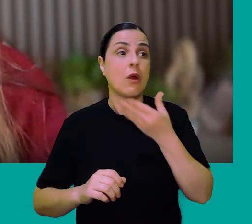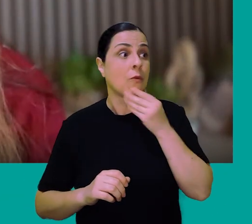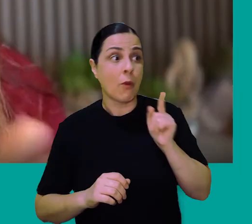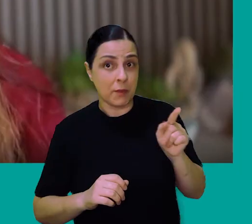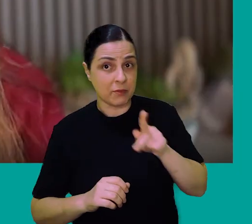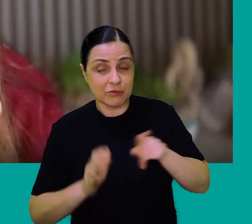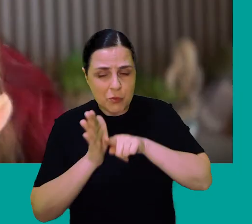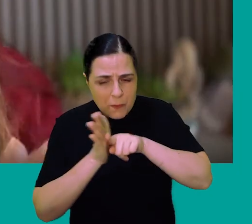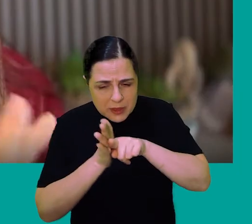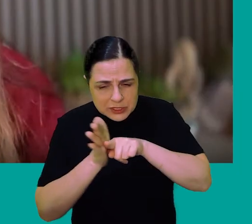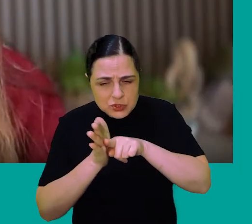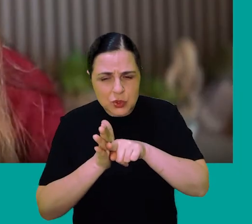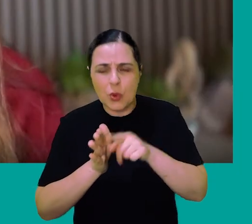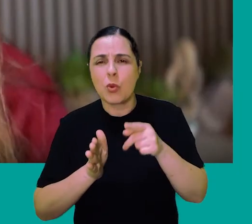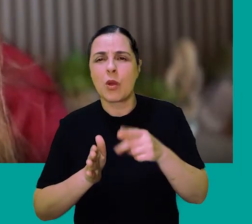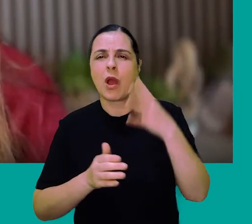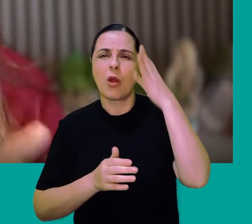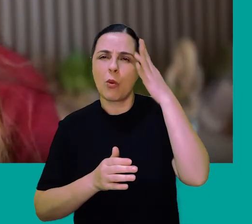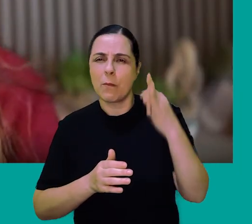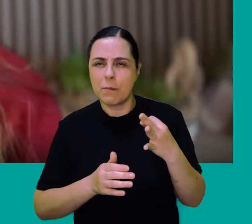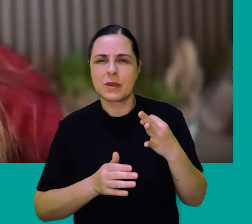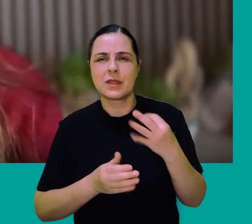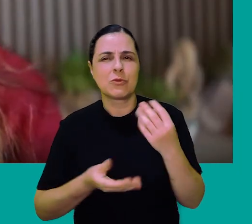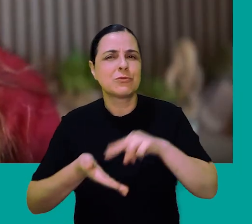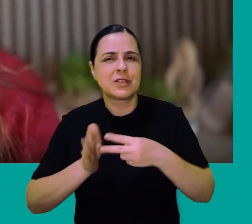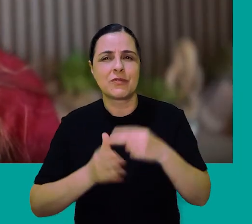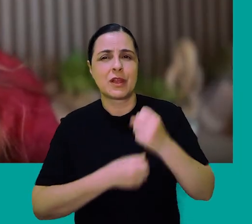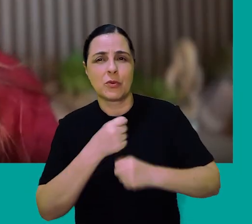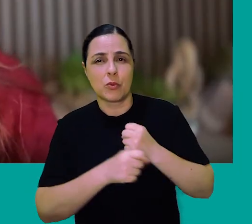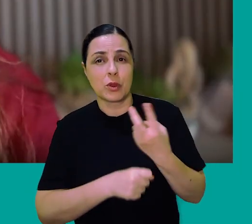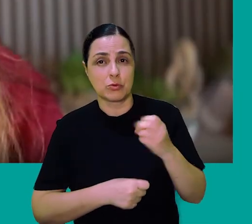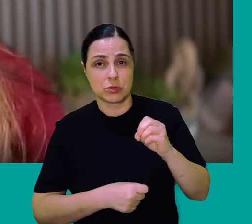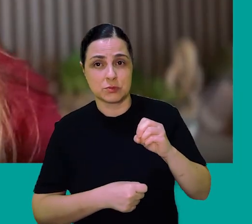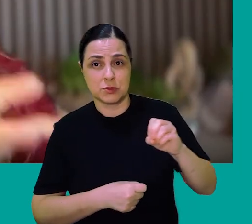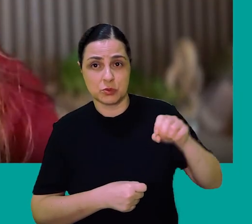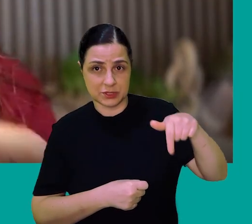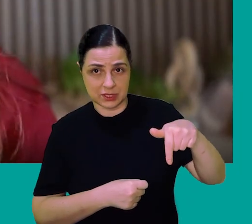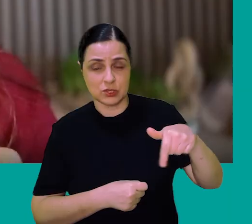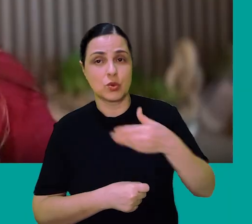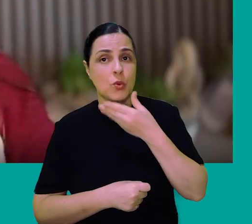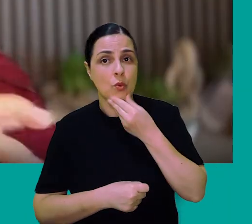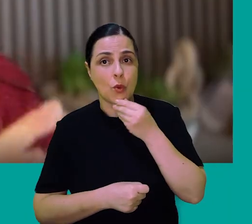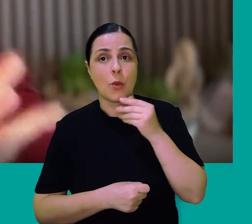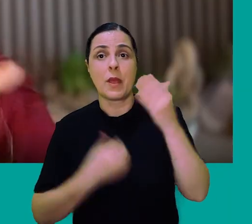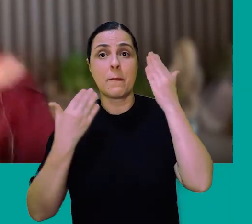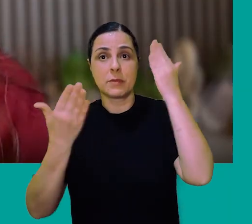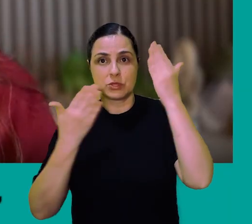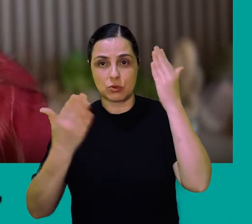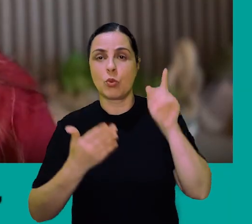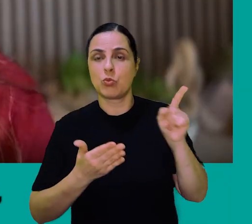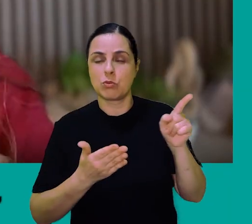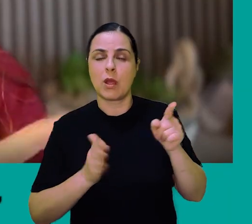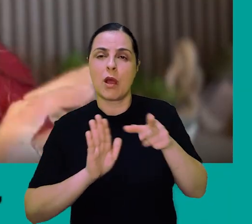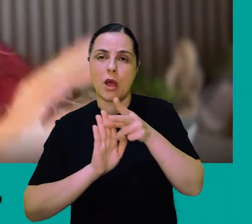entender esse fenômeno, e só em 2007, um psicólogo chamado Daryl Tsu, da Universidade de Colômbia, que publicou